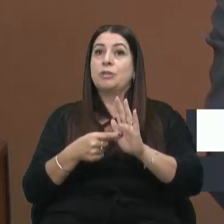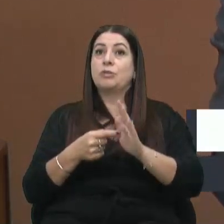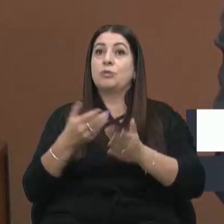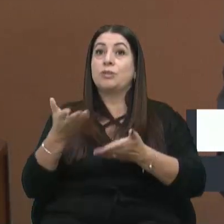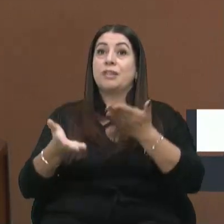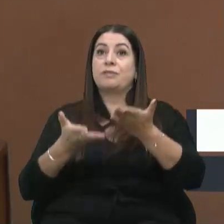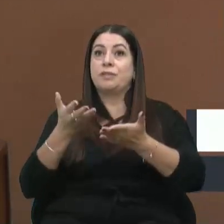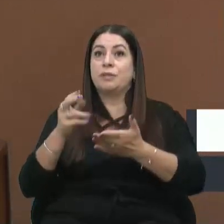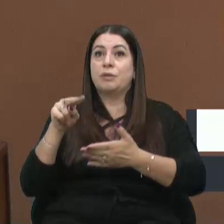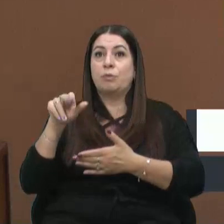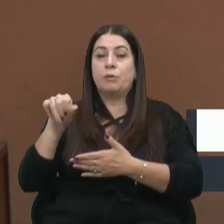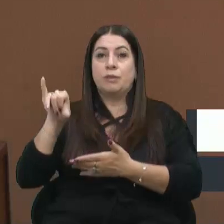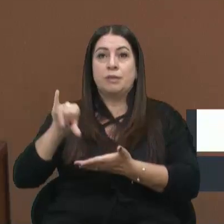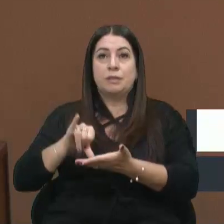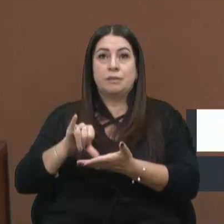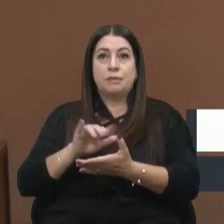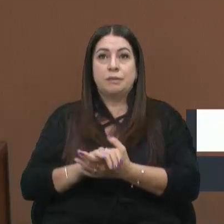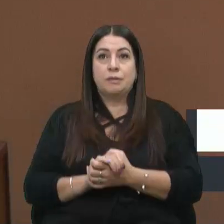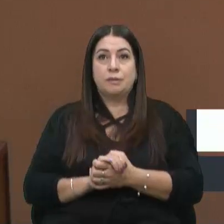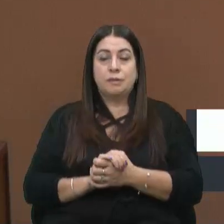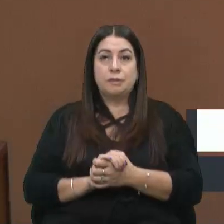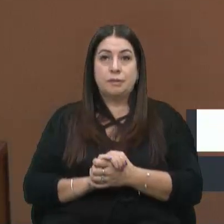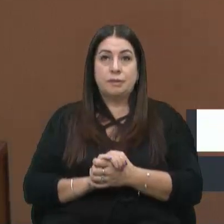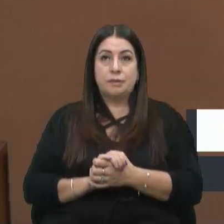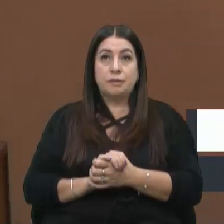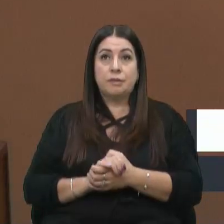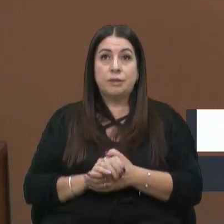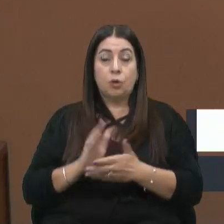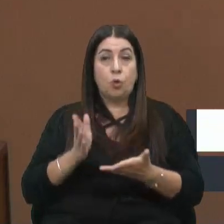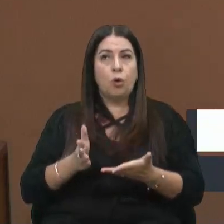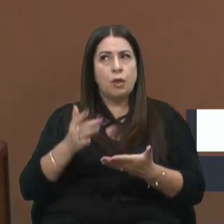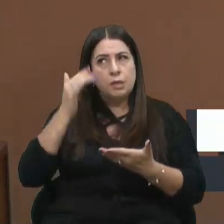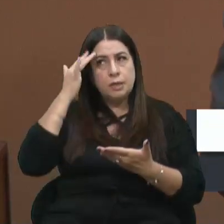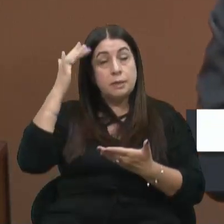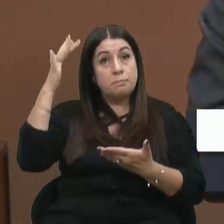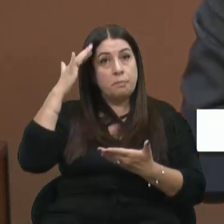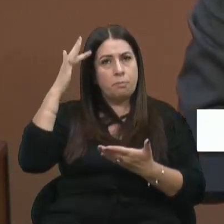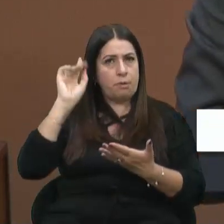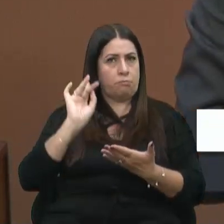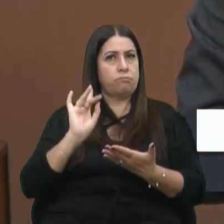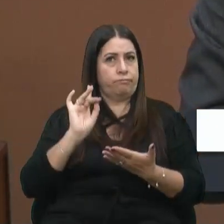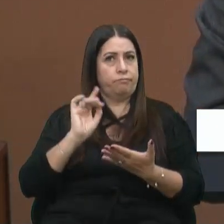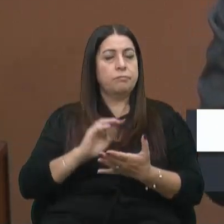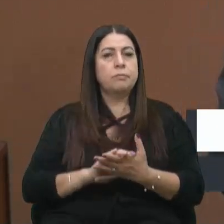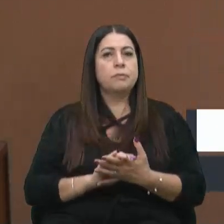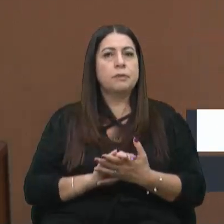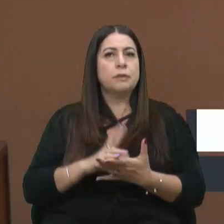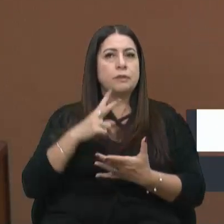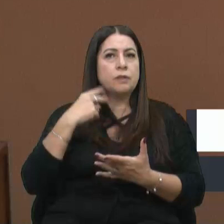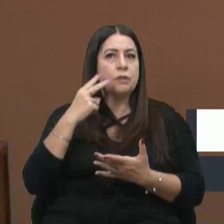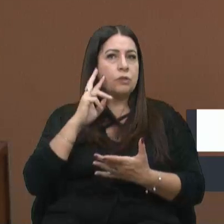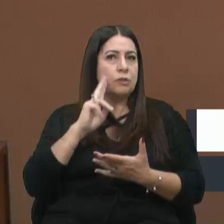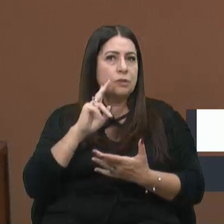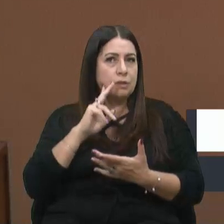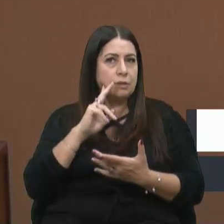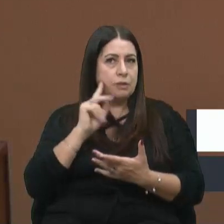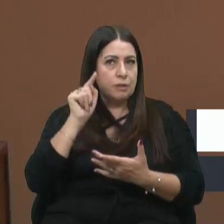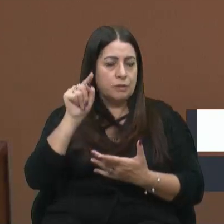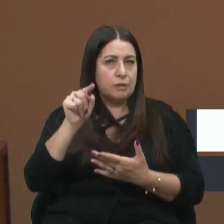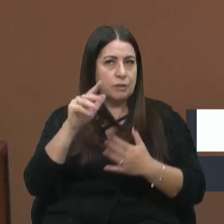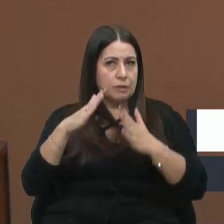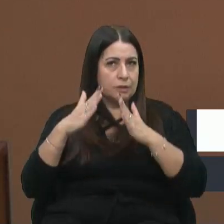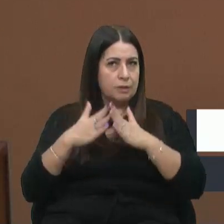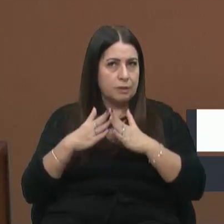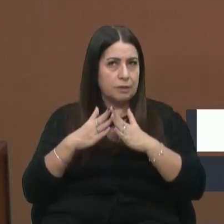na UPA Central agora imaginamos Vereador Renato o senhor ali